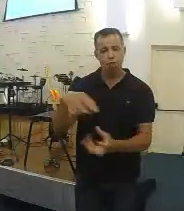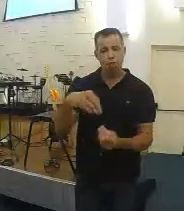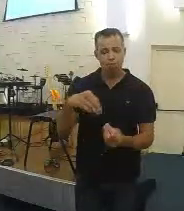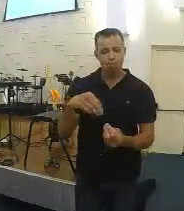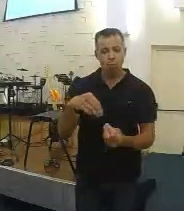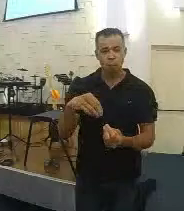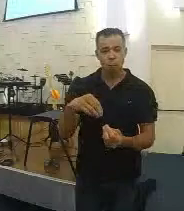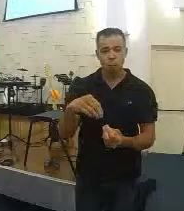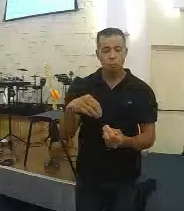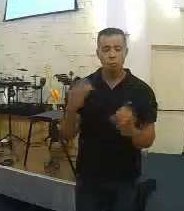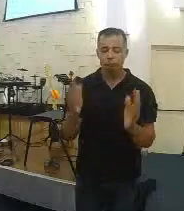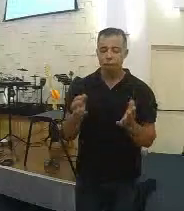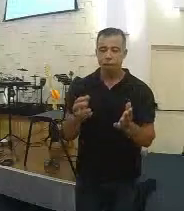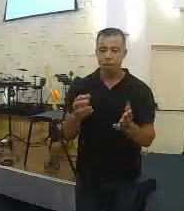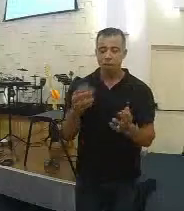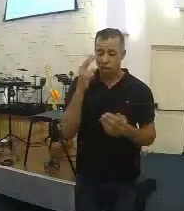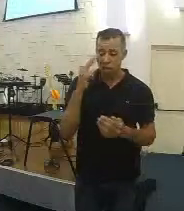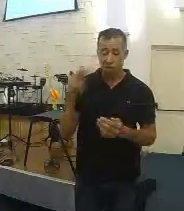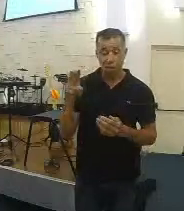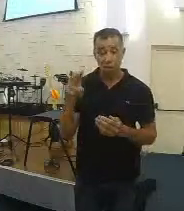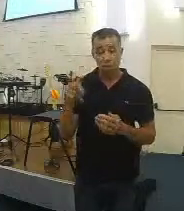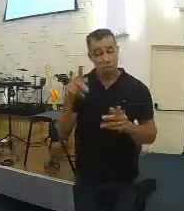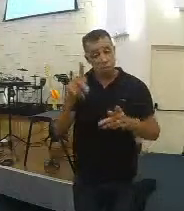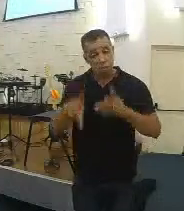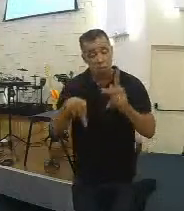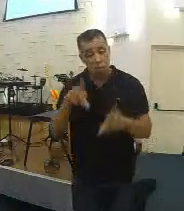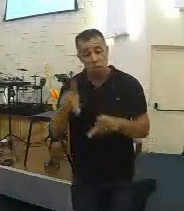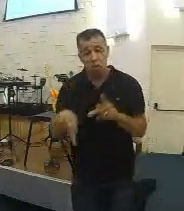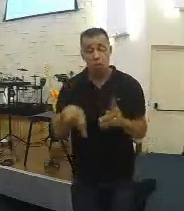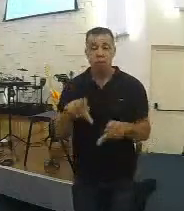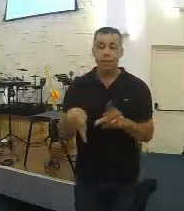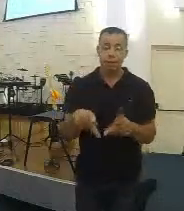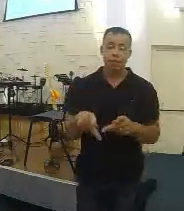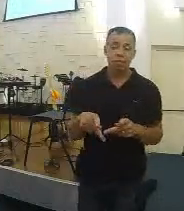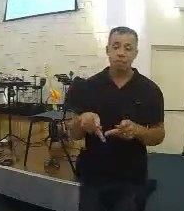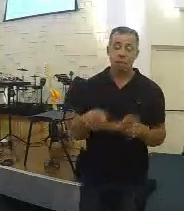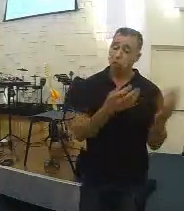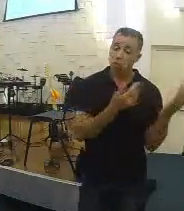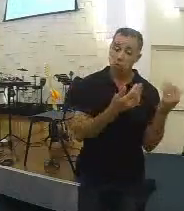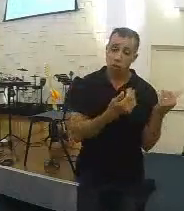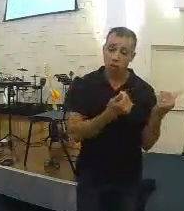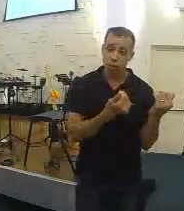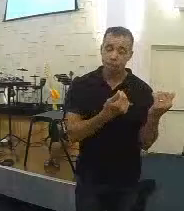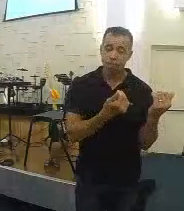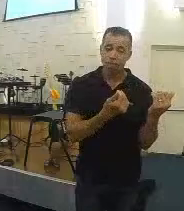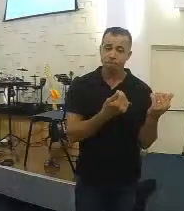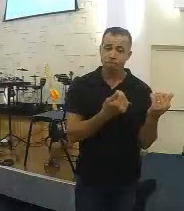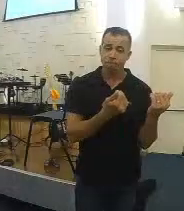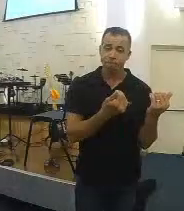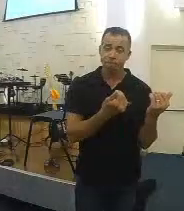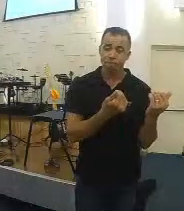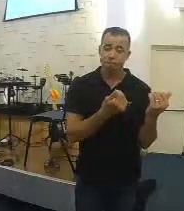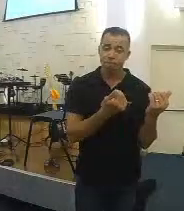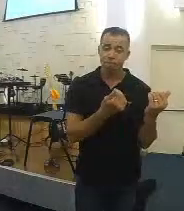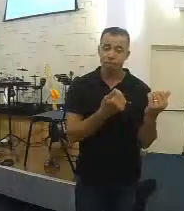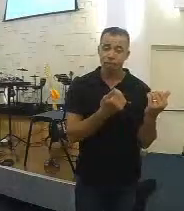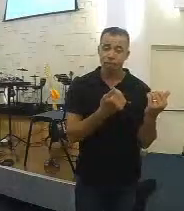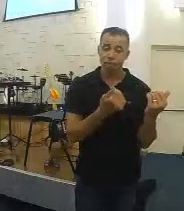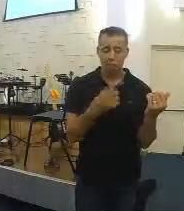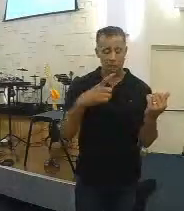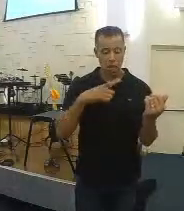comum vermos pessoas, inclusive na juventude, seduzidas pelo